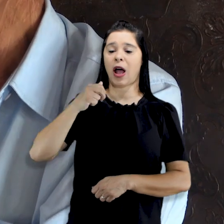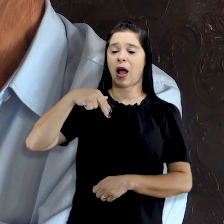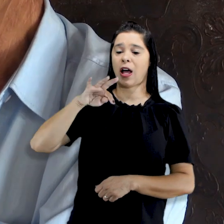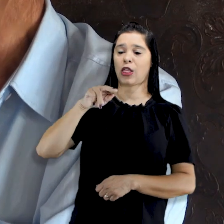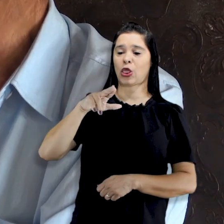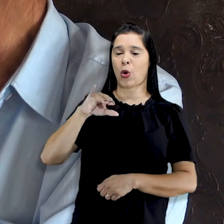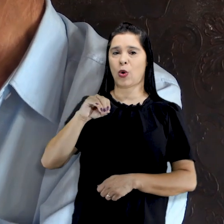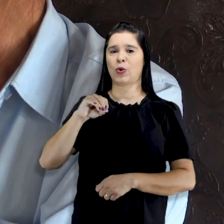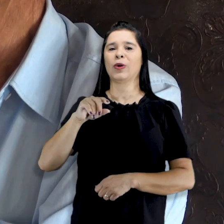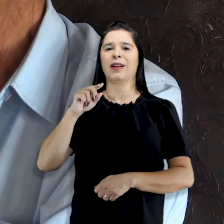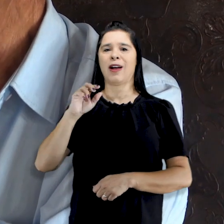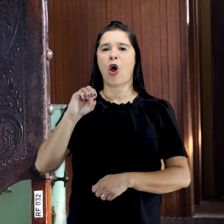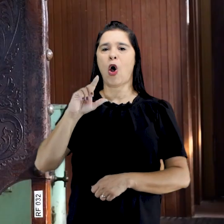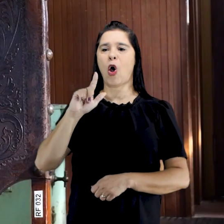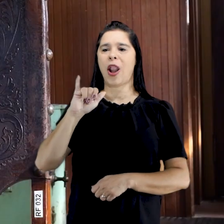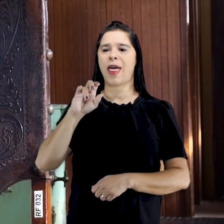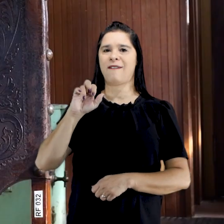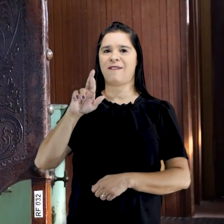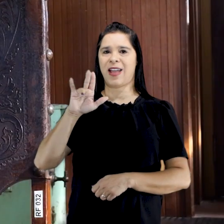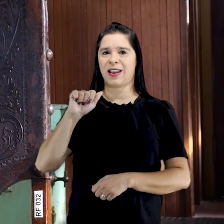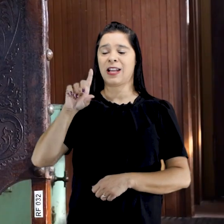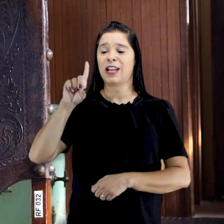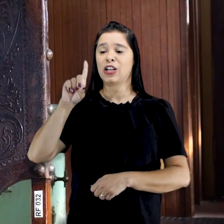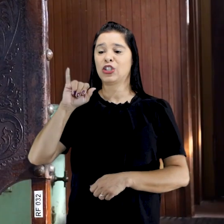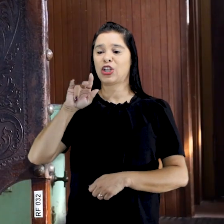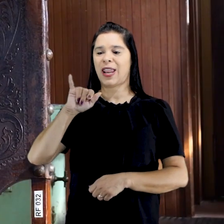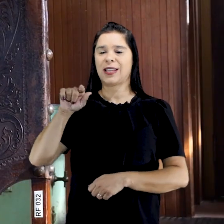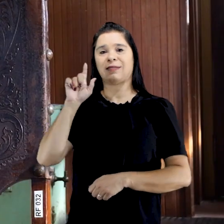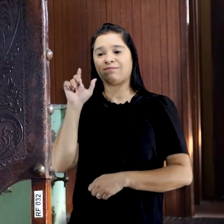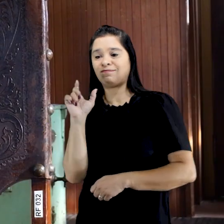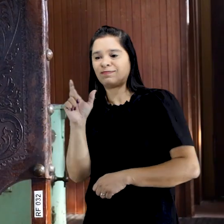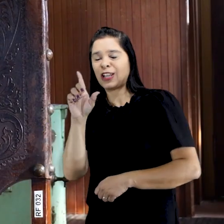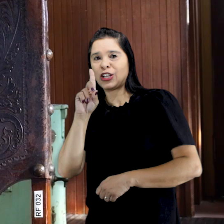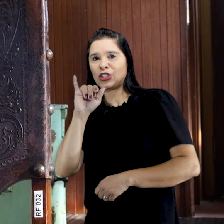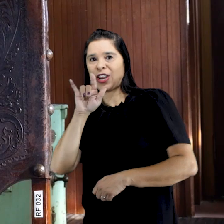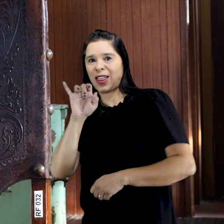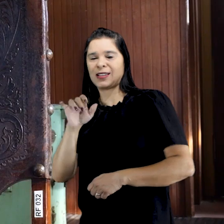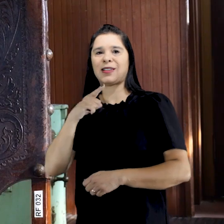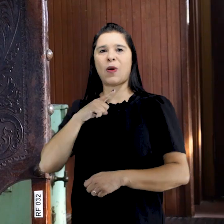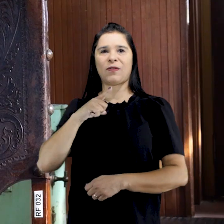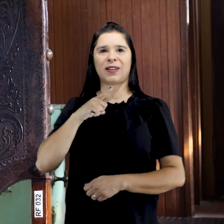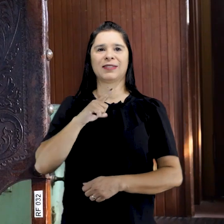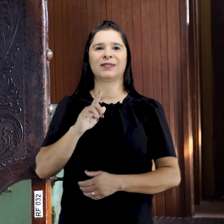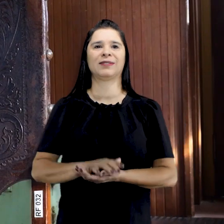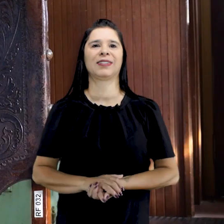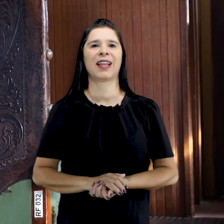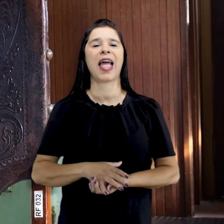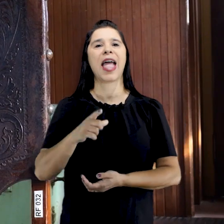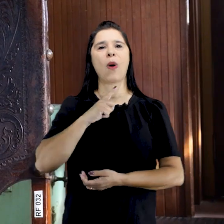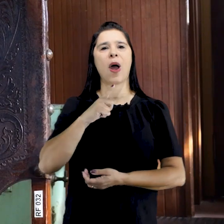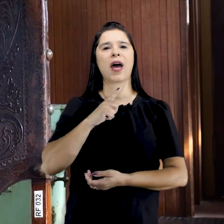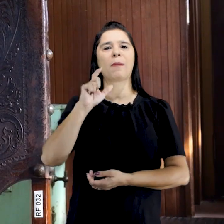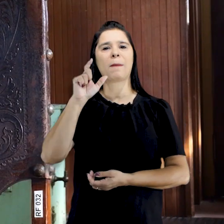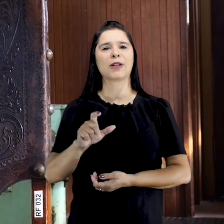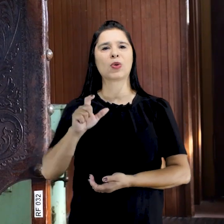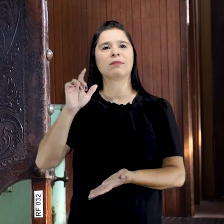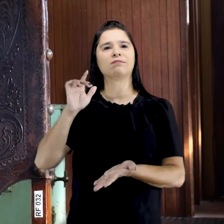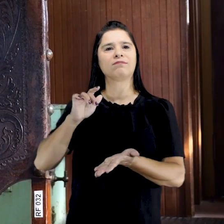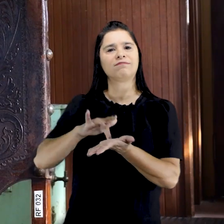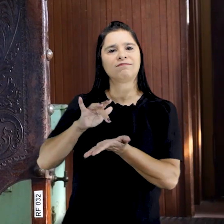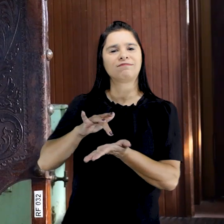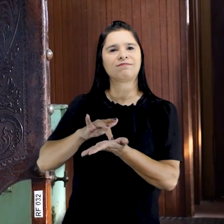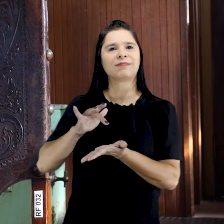é conhecido como Diniz, né? E na telegrafia, o meu prefixo, alguém bateu isso aqui, eu sabia